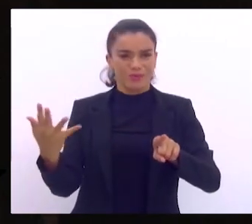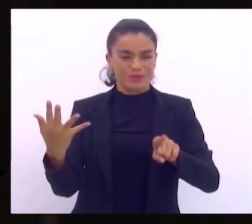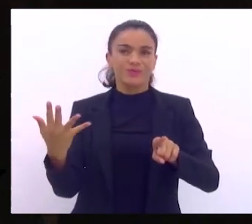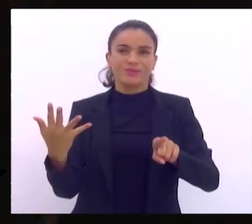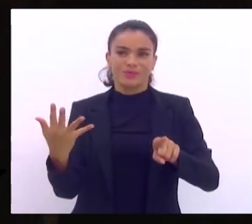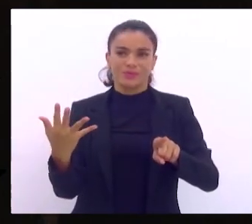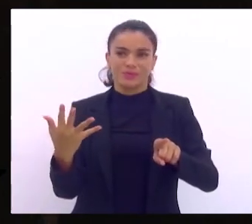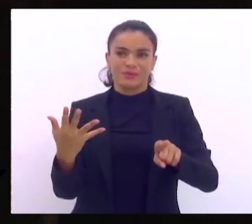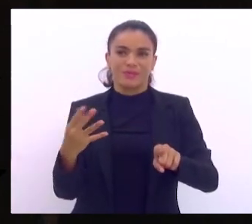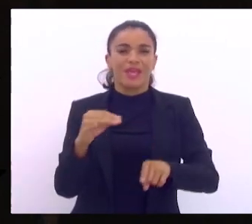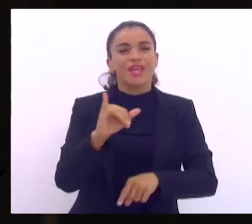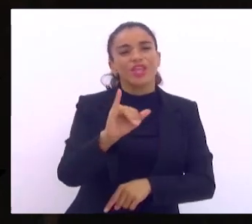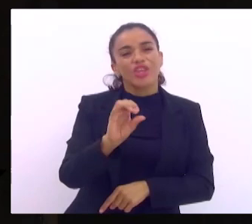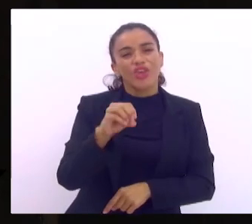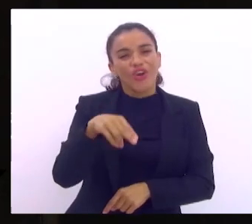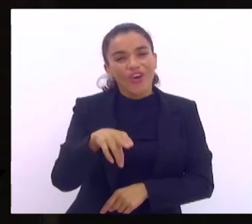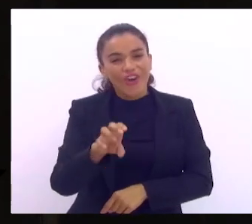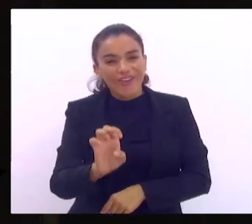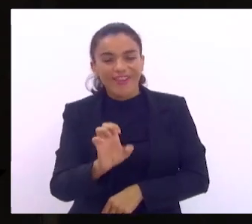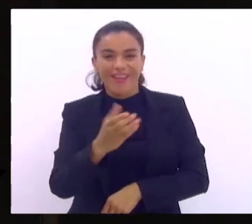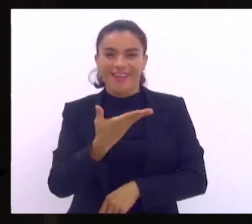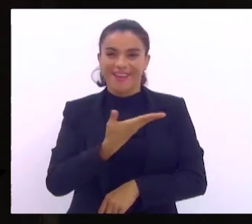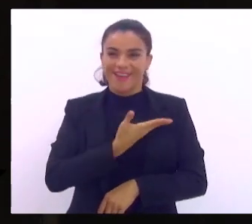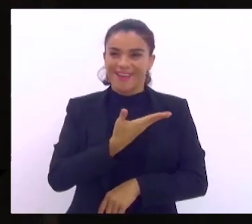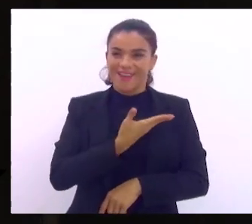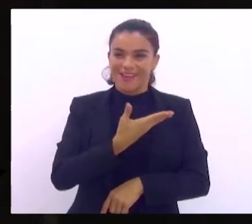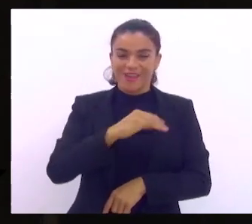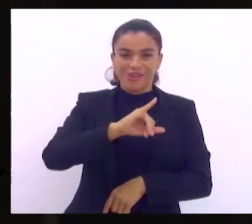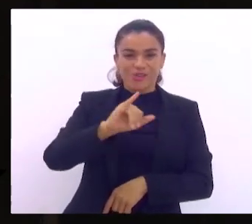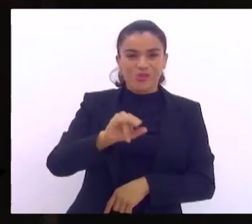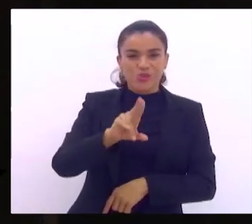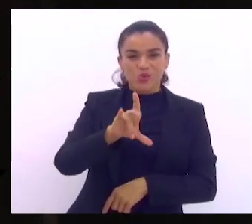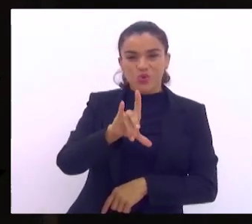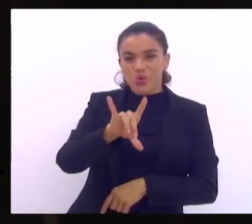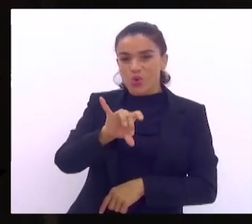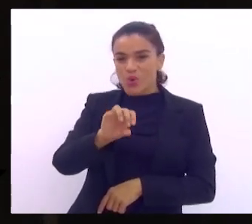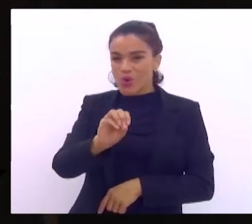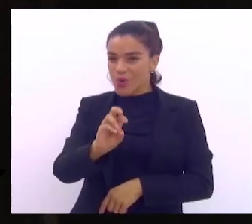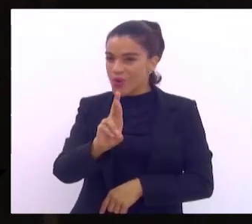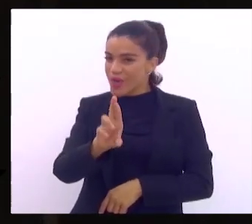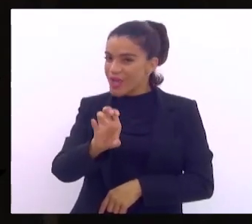atletas, Ione, nosso amigo Júlio Reis.